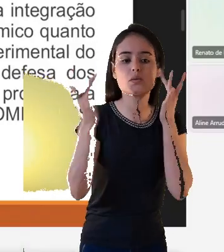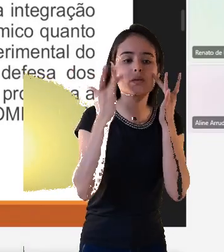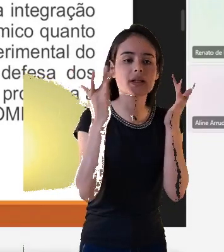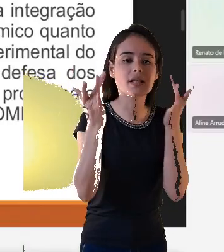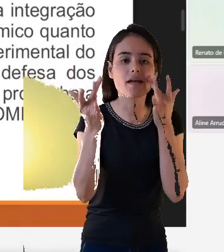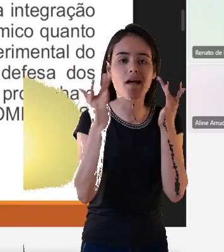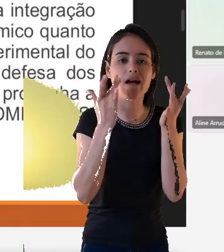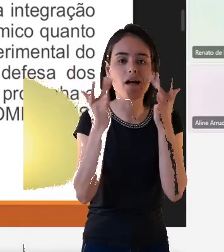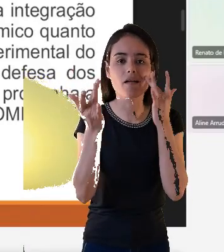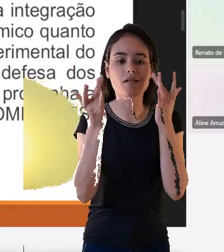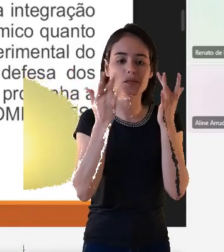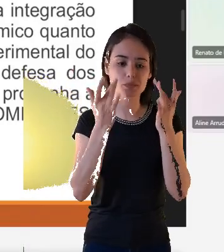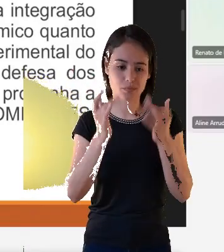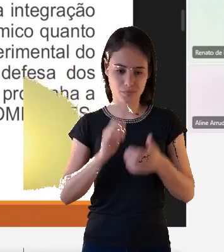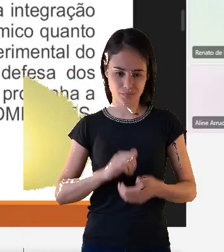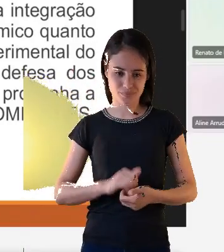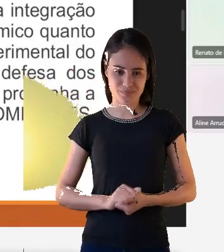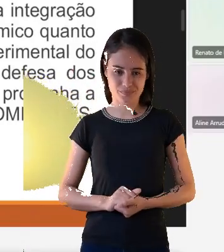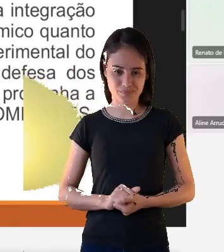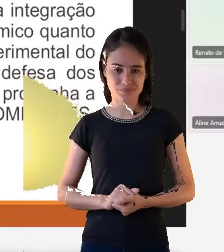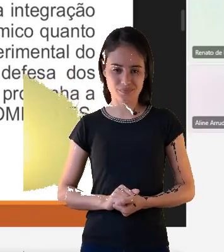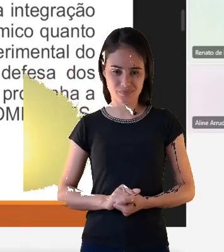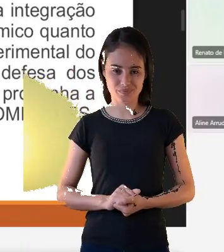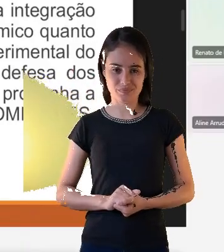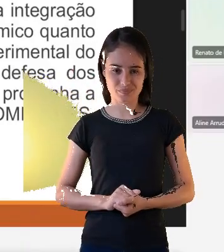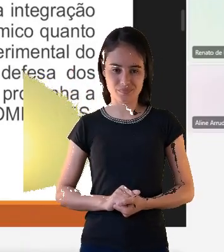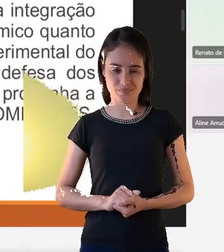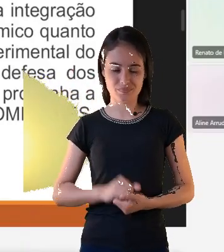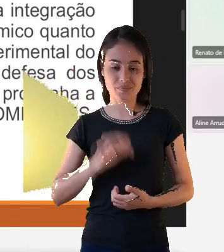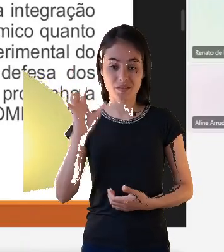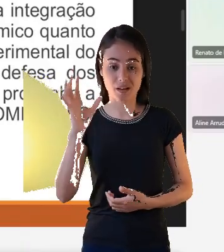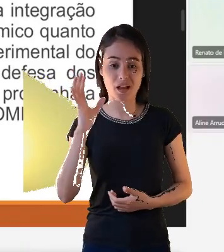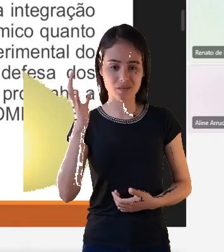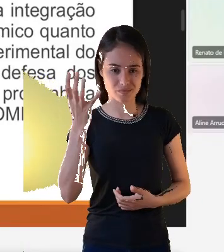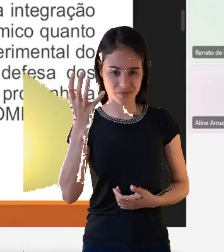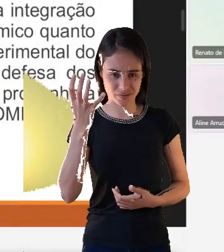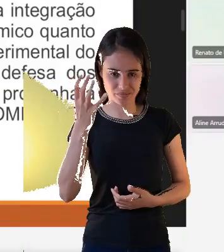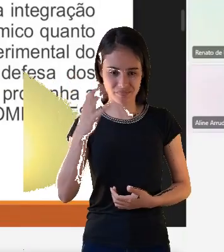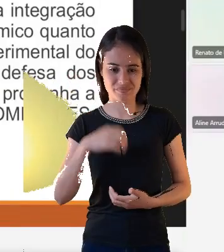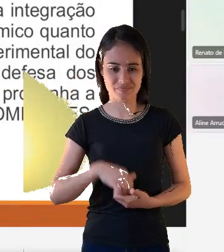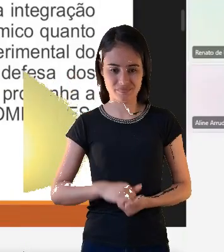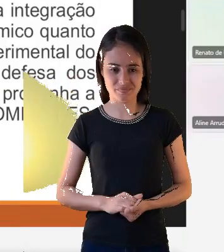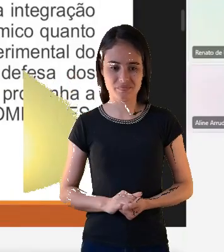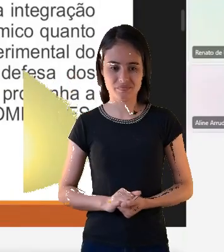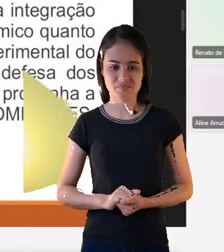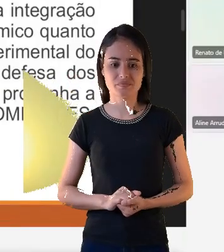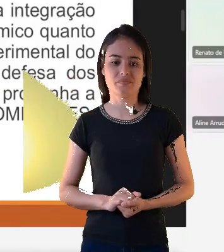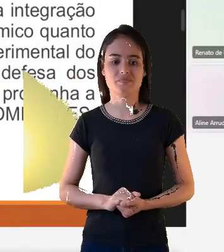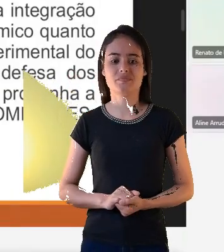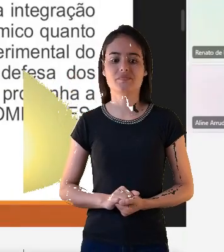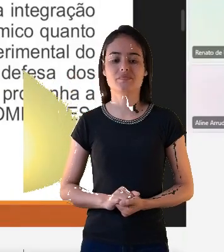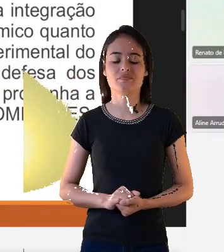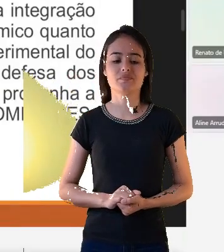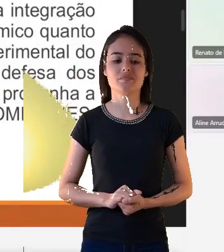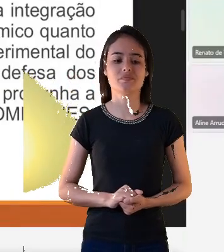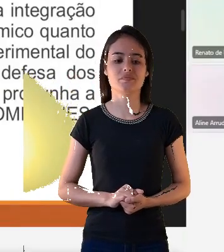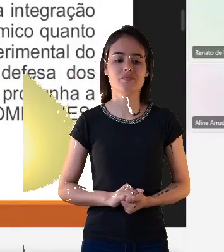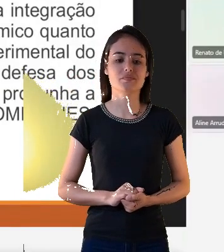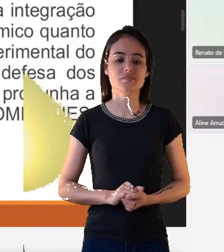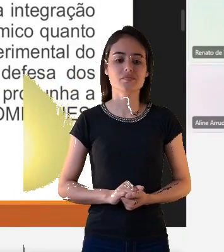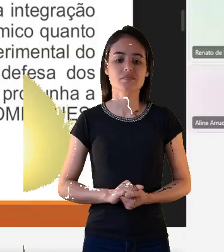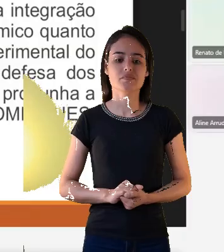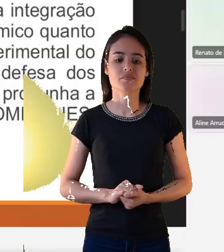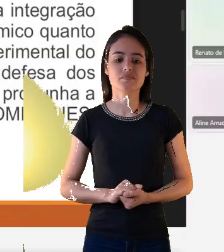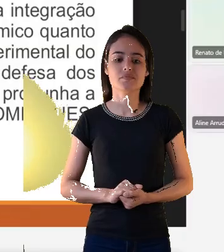era negro, mas era um ator branco com a cara pintada de negro, de preto, que estava atuando, né? E a partir disso ele